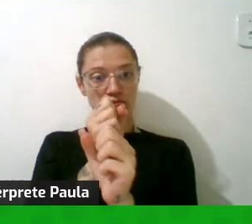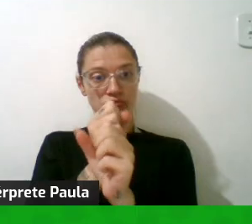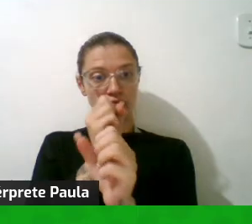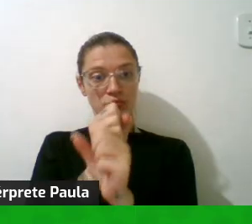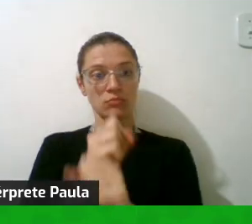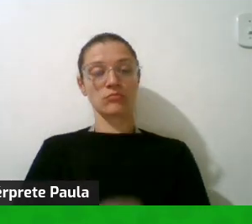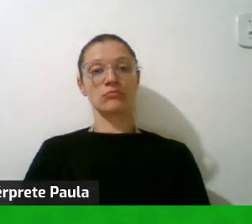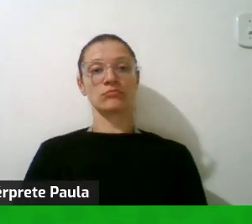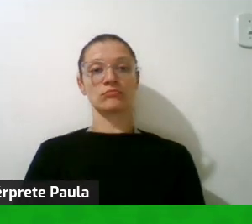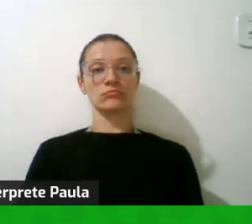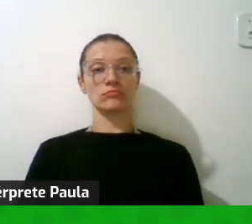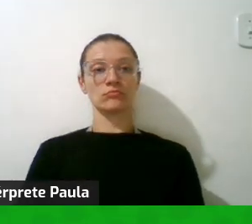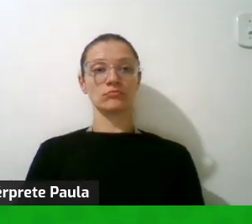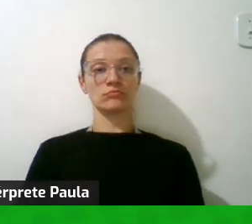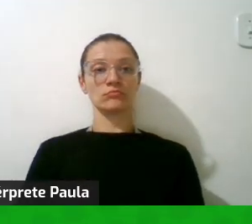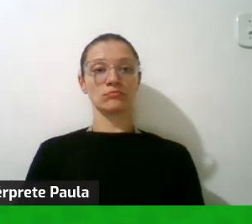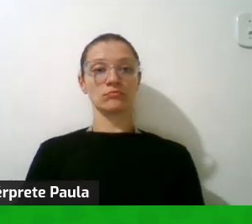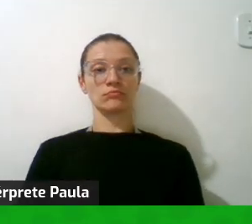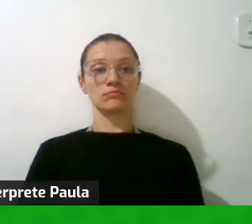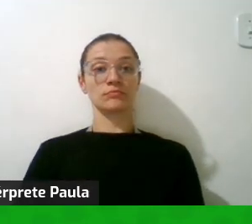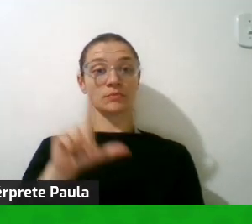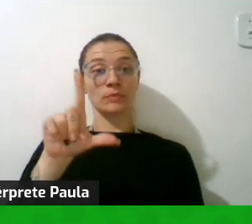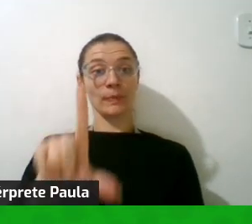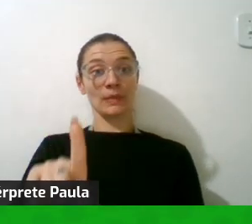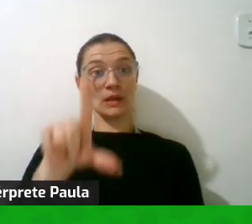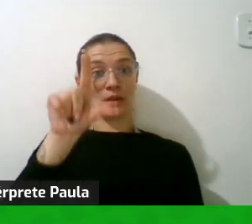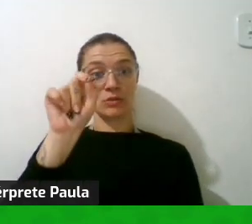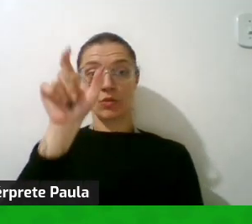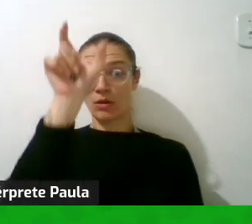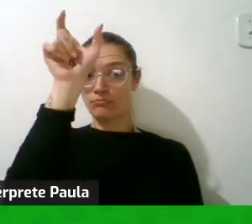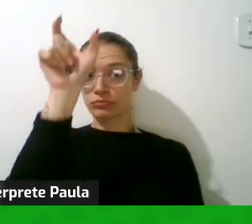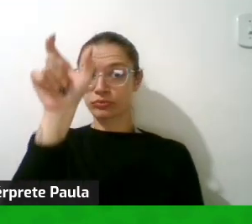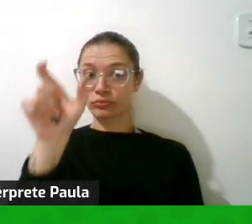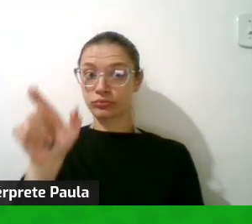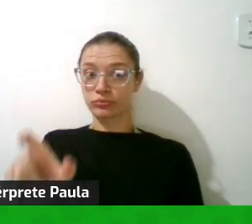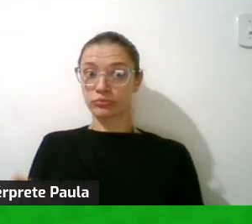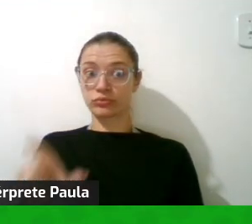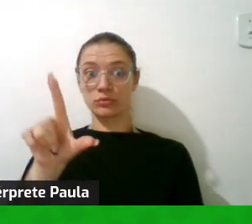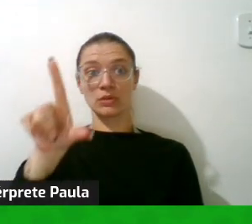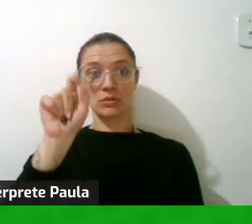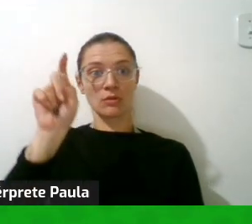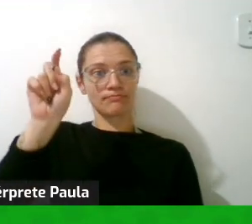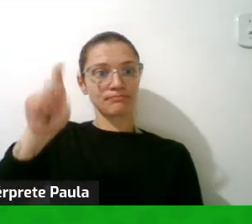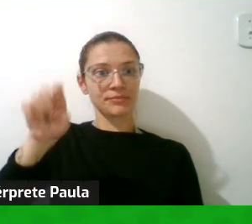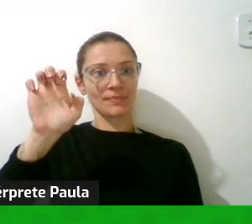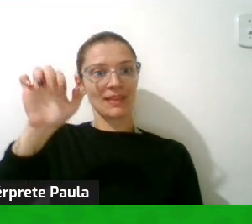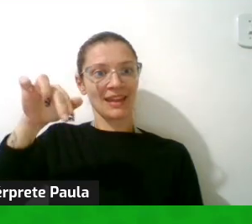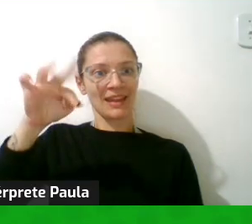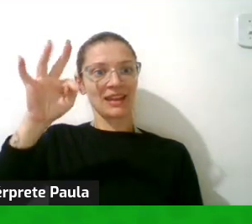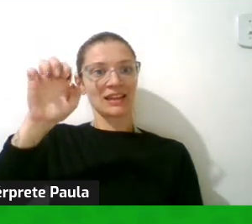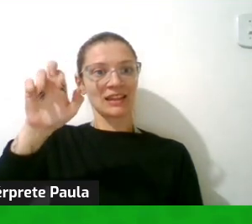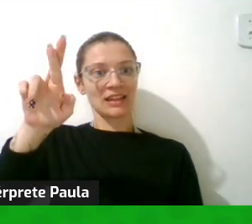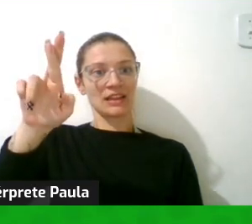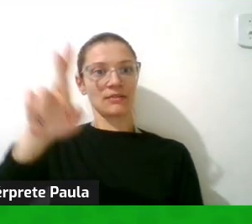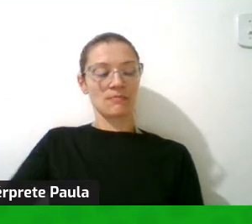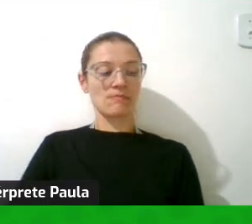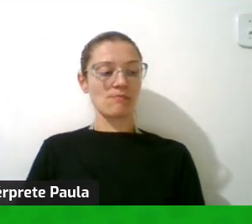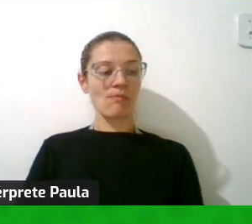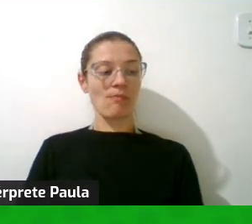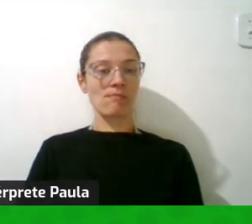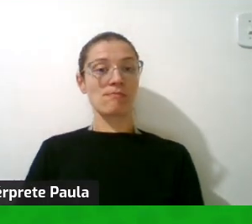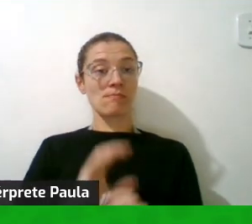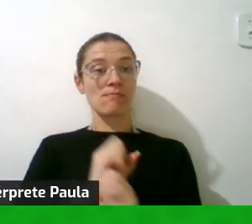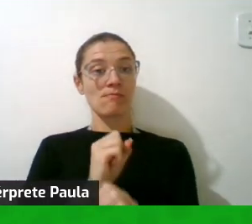soma, seleciono todos os campos, Enter. Já tenho o meu total aqui.